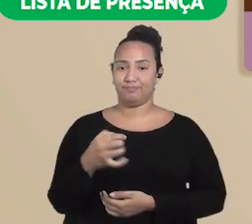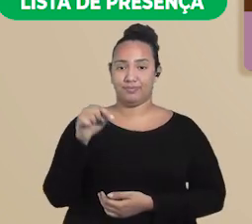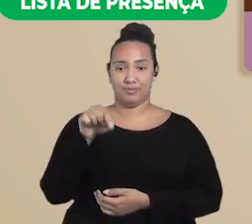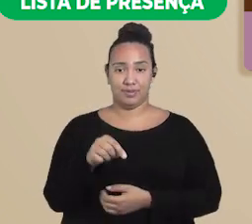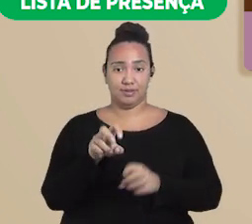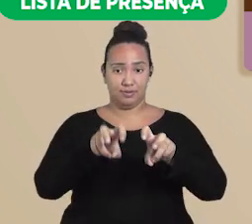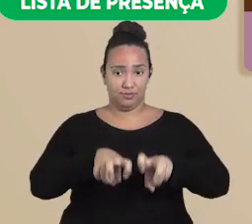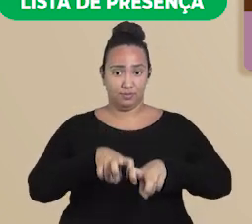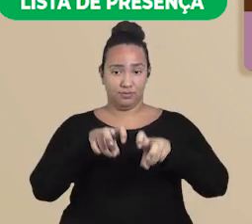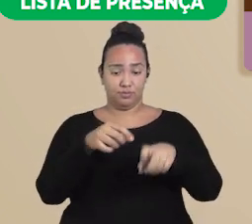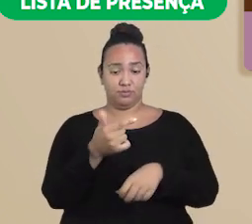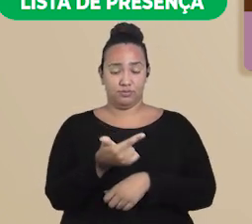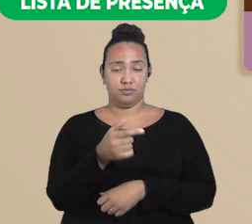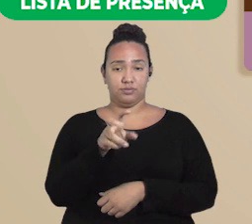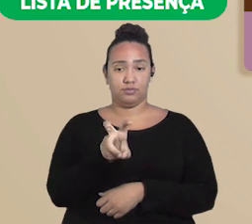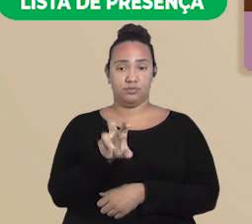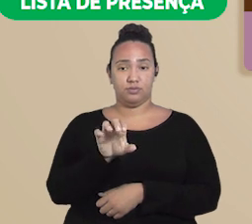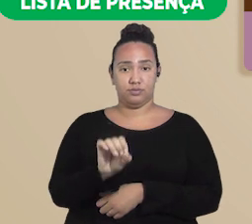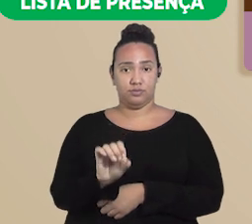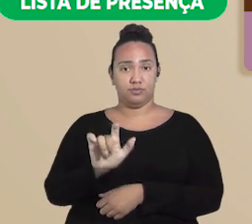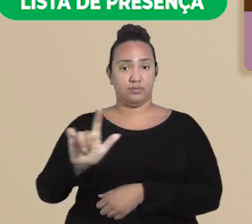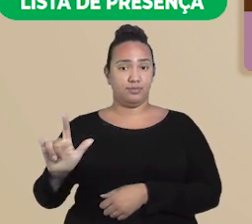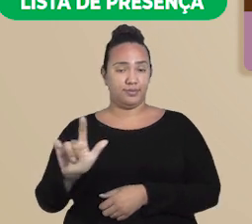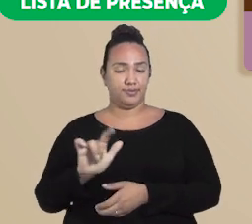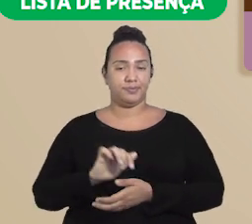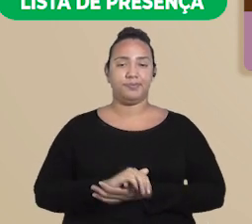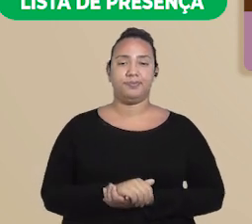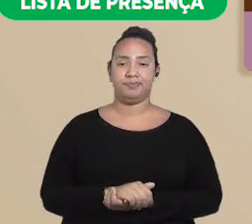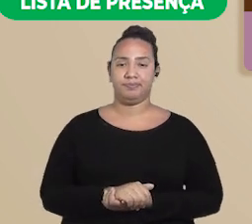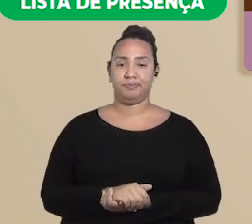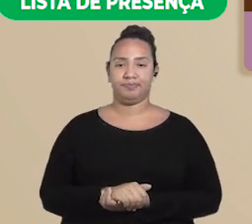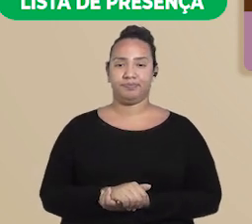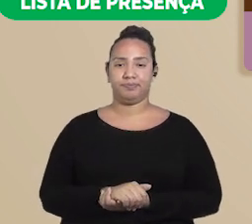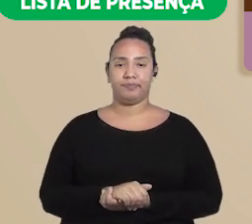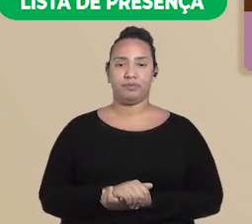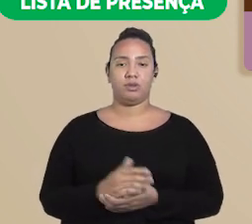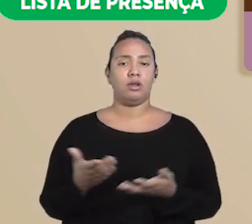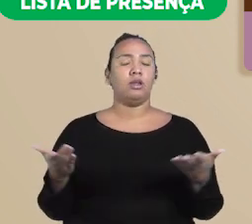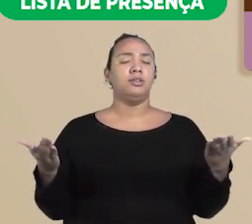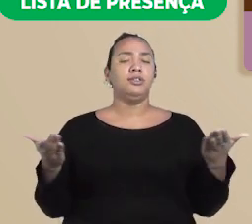Isso mesmo, a Fazenda Encanto produziu 250 litros de leite.